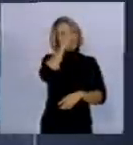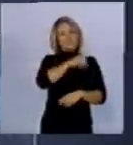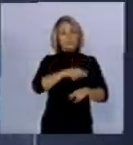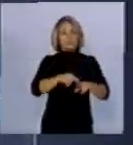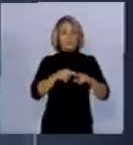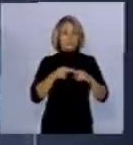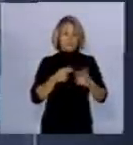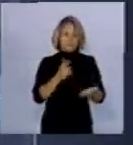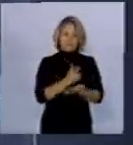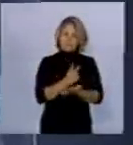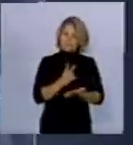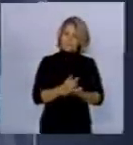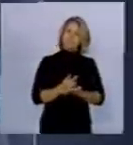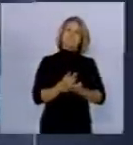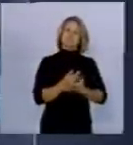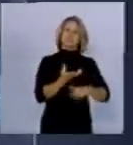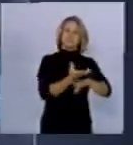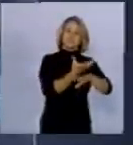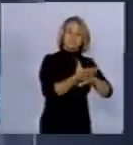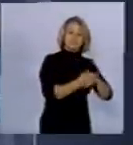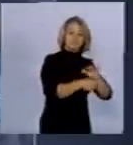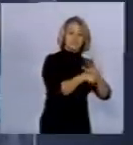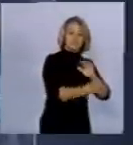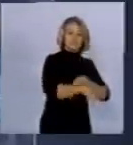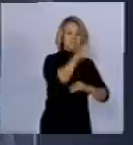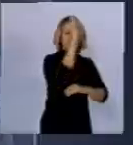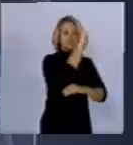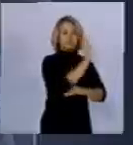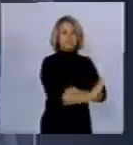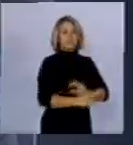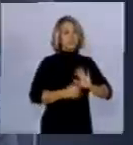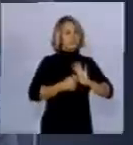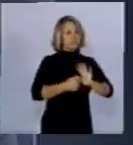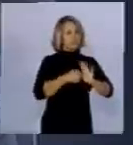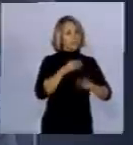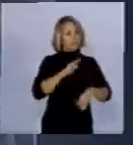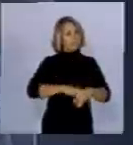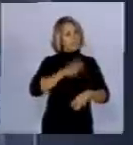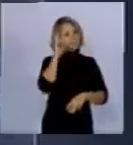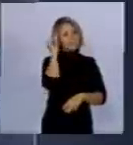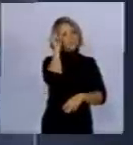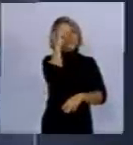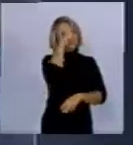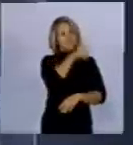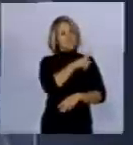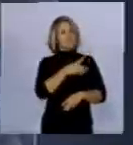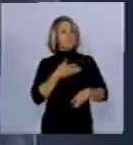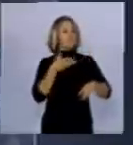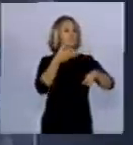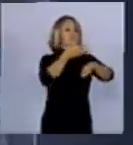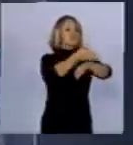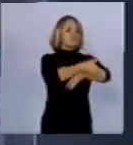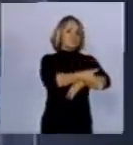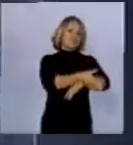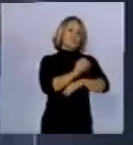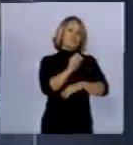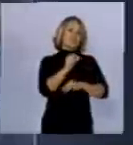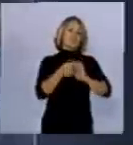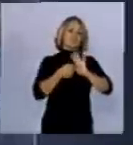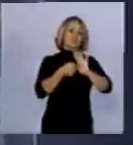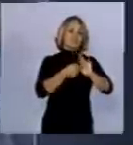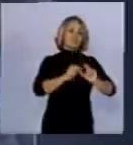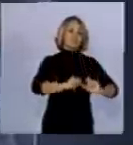conta disso mesmo que o conteúdo brasileiro sempre enfrentou grande dificuldade de acessar o que nós chamamos